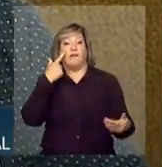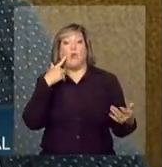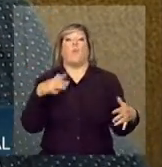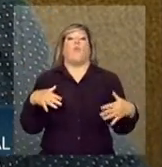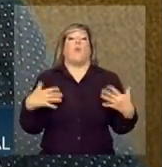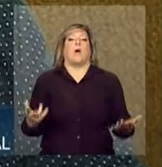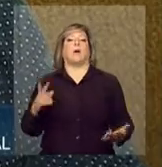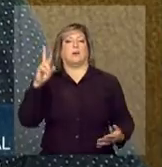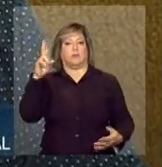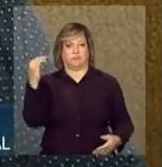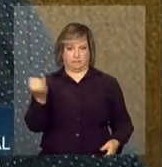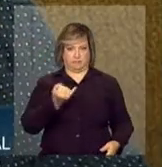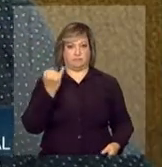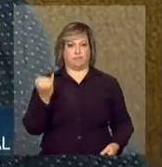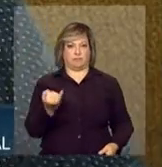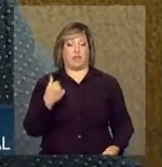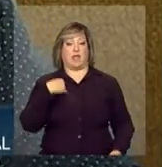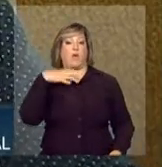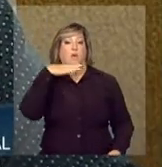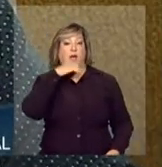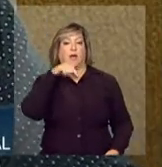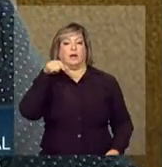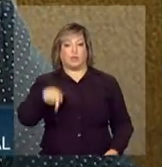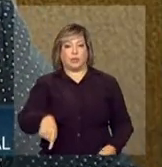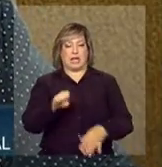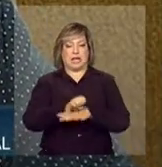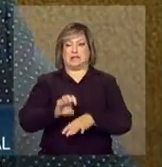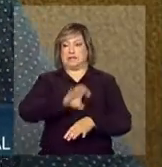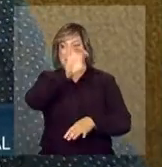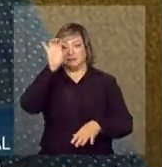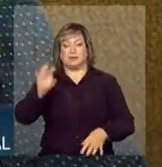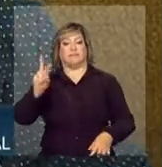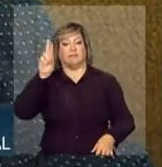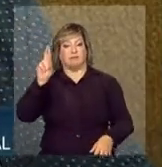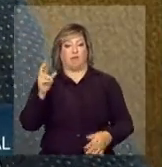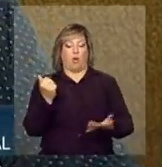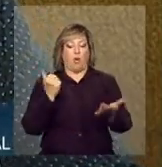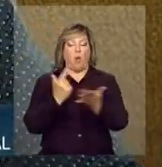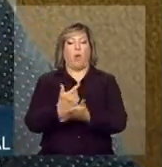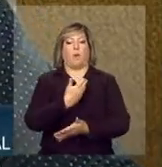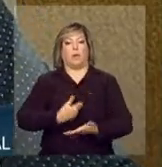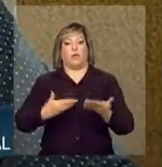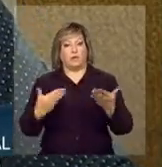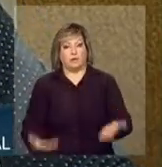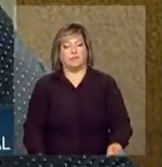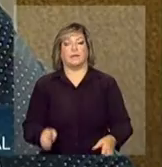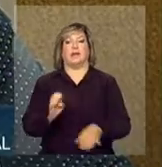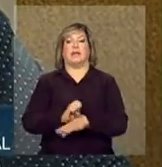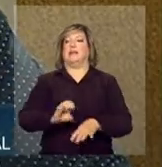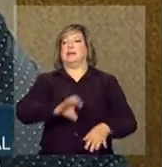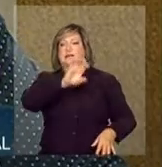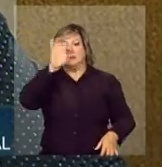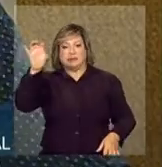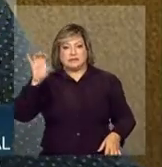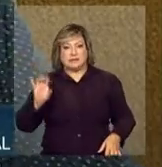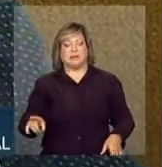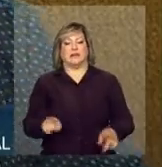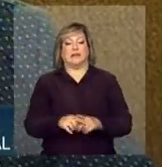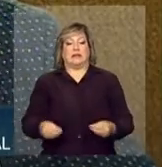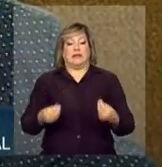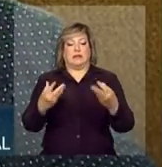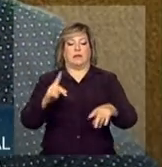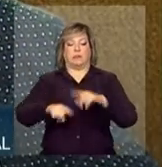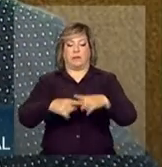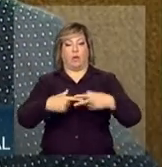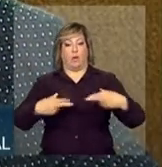papéis, né? Eu acho que os estados têm um papel nas compras públicas, eu acho que os estados têm um papel, sim, no fortalecimento de equipamentos, como são